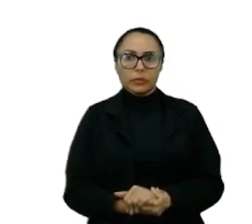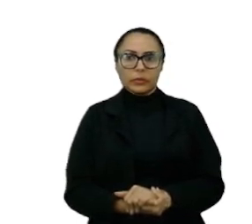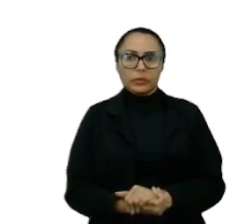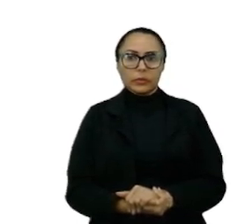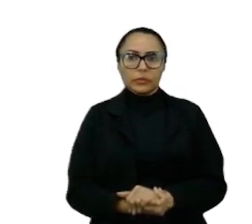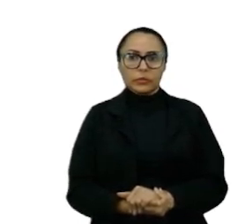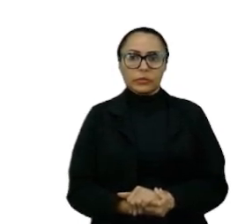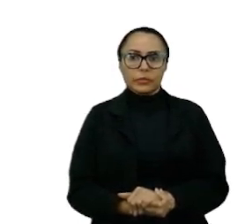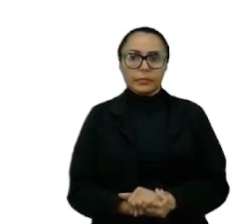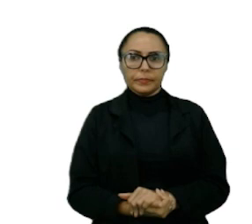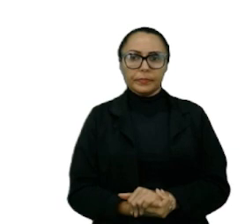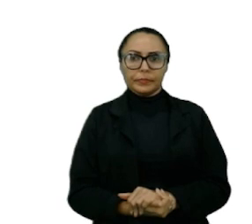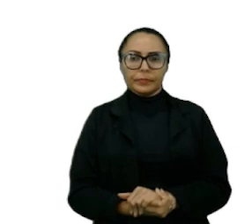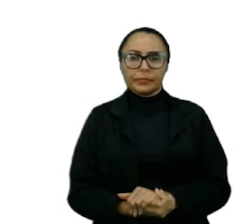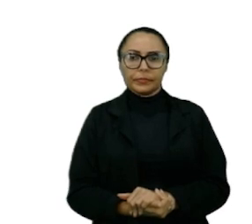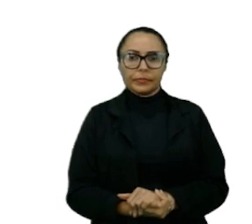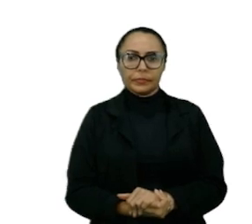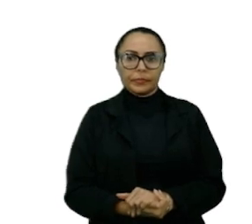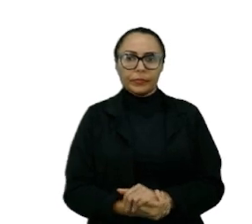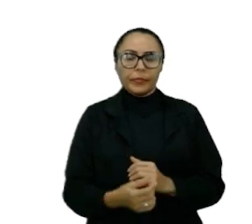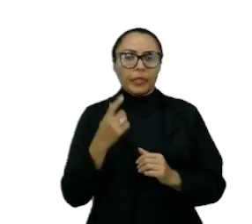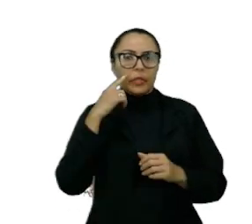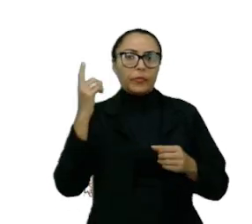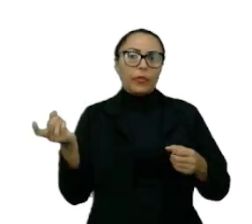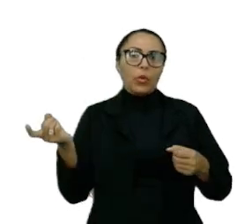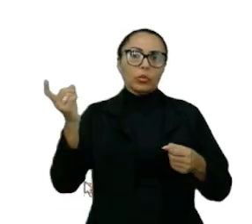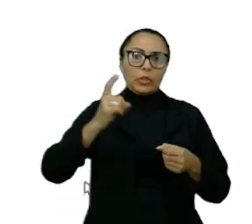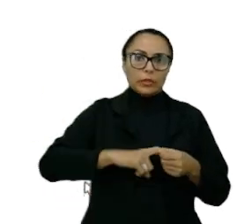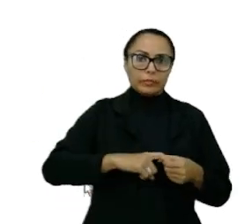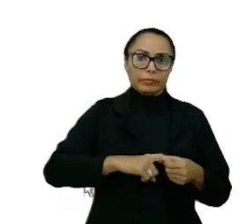Se não está de conforme, ele retorna